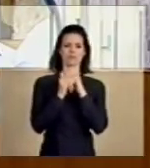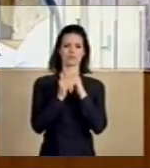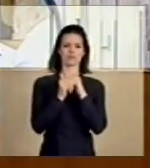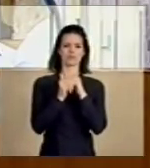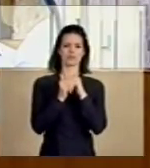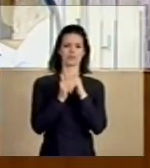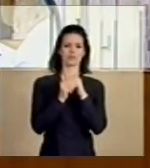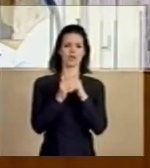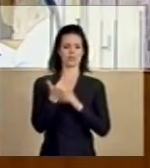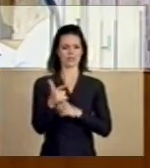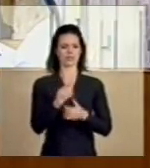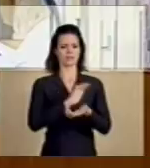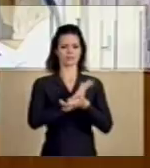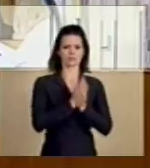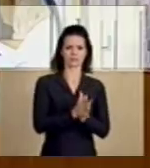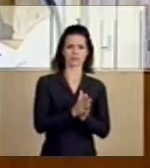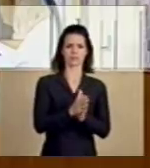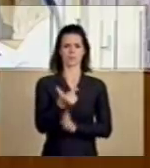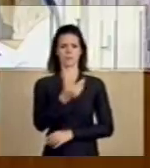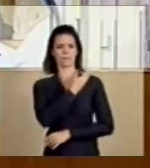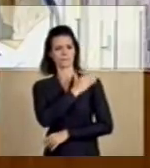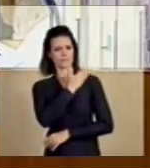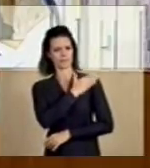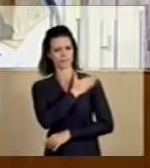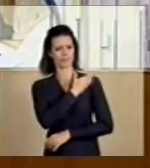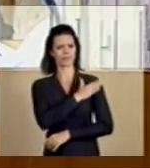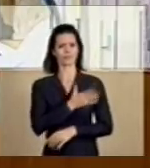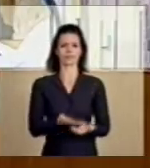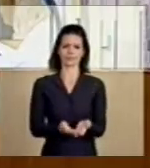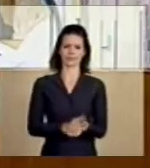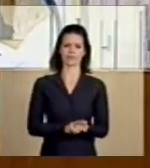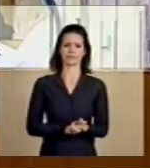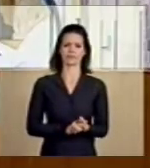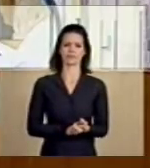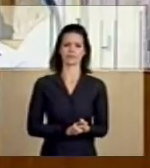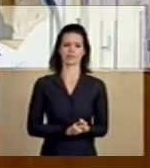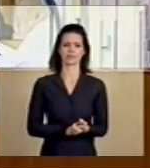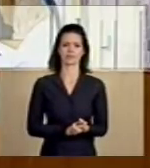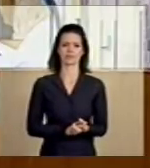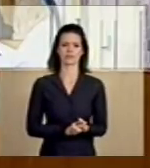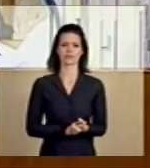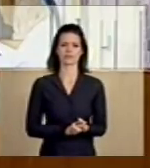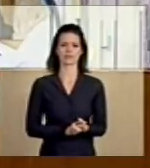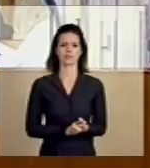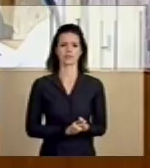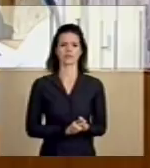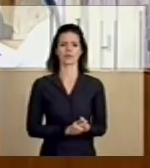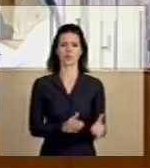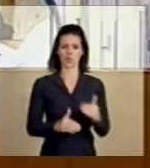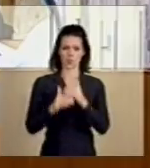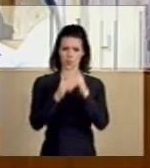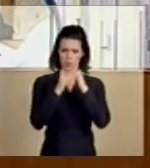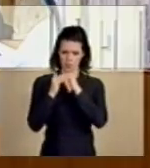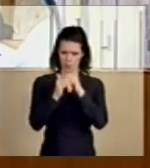não discriminação, não preconceito, enfim, de uma, mais do que de uma igualdade, acho